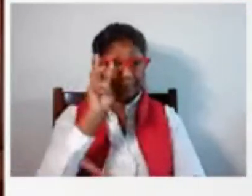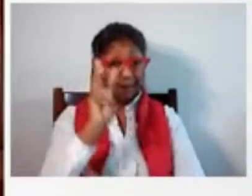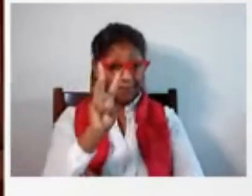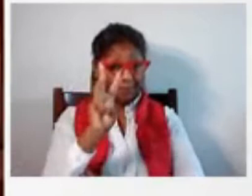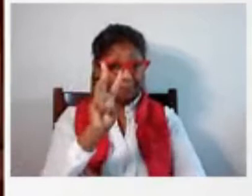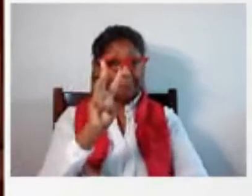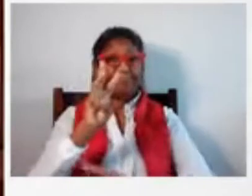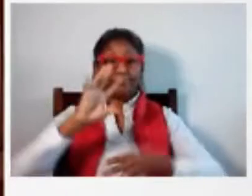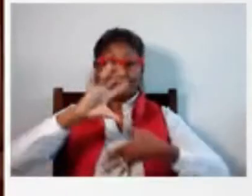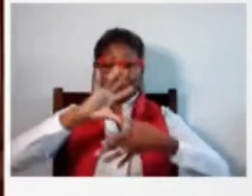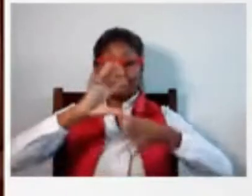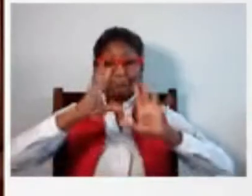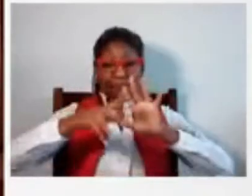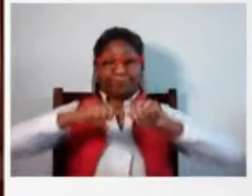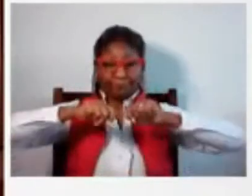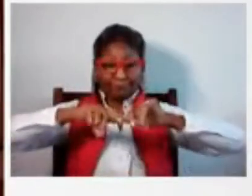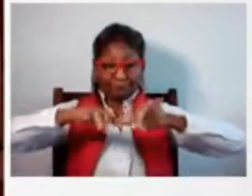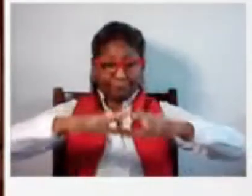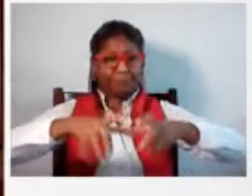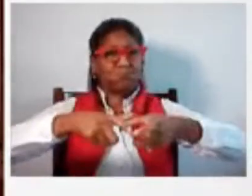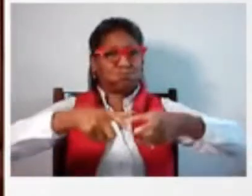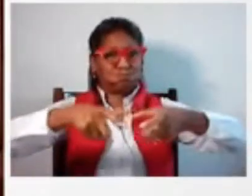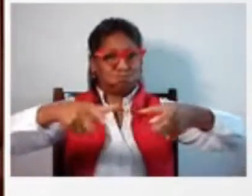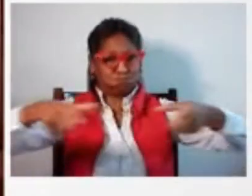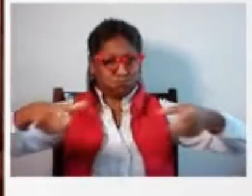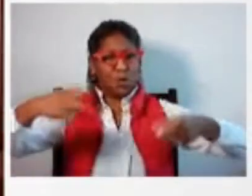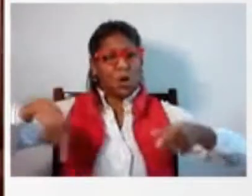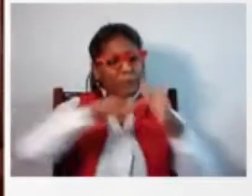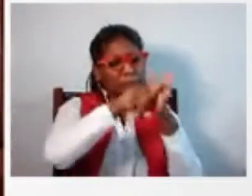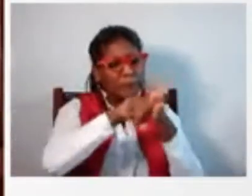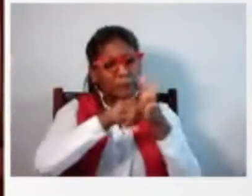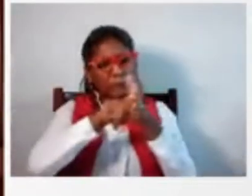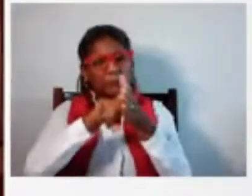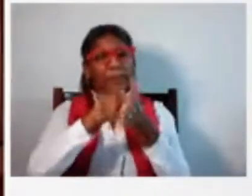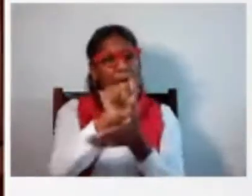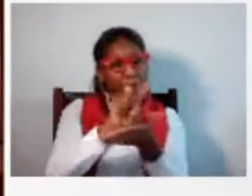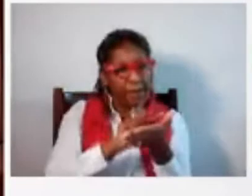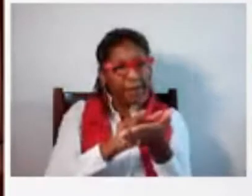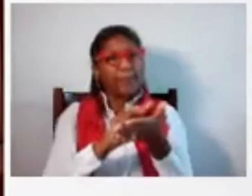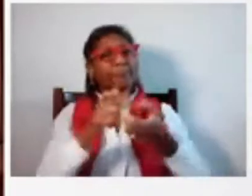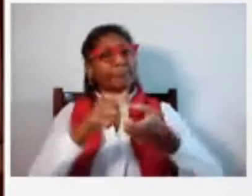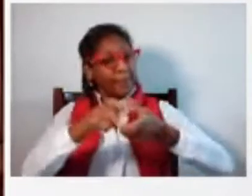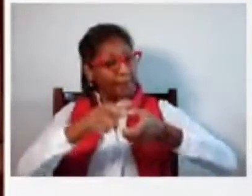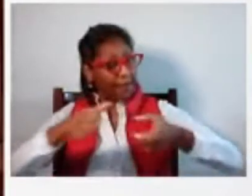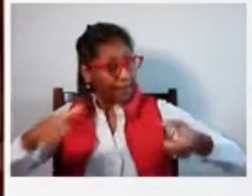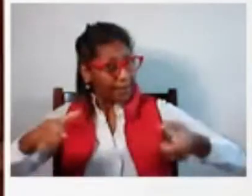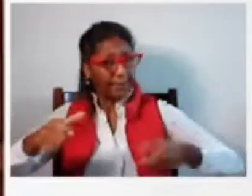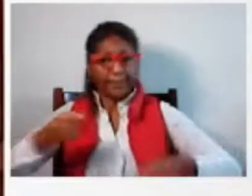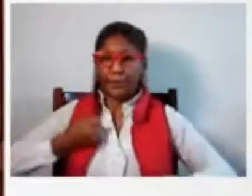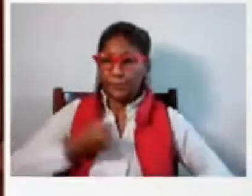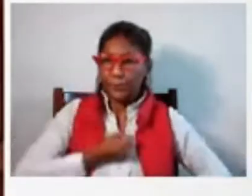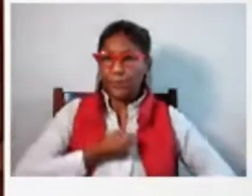pandemia, para entender esse crescimento exponencial, né? Quando você começa a observar um crescimento de número de